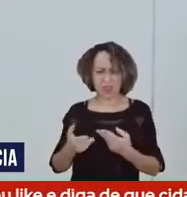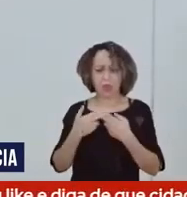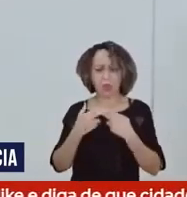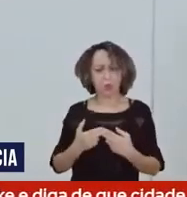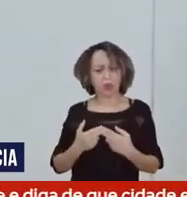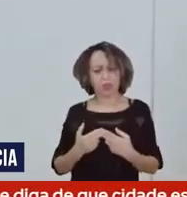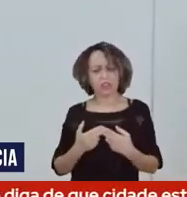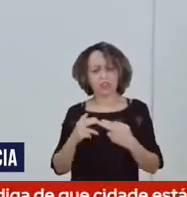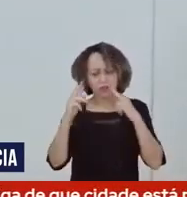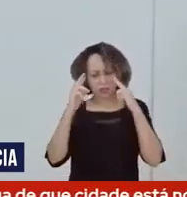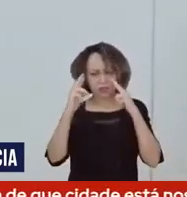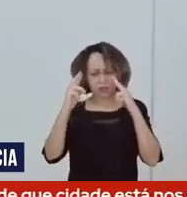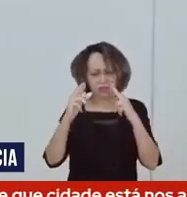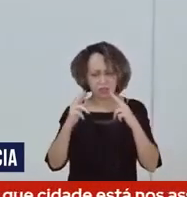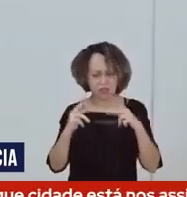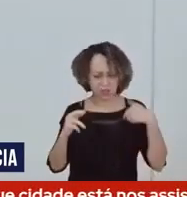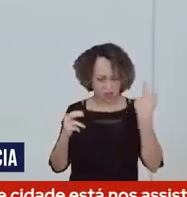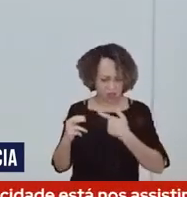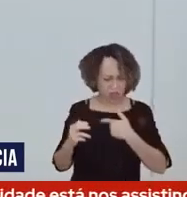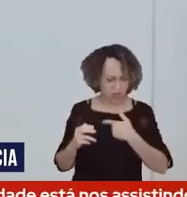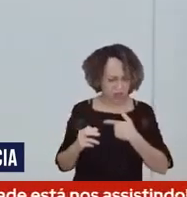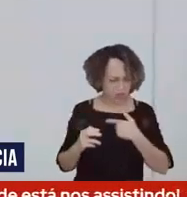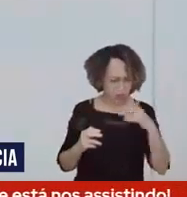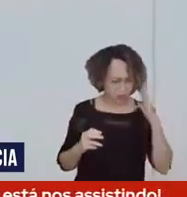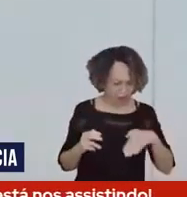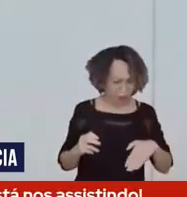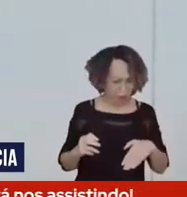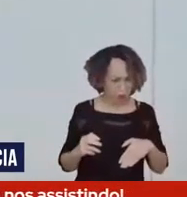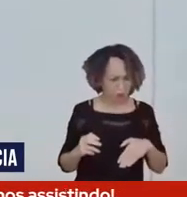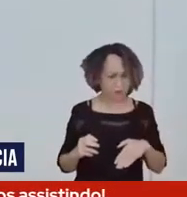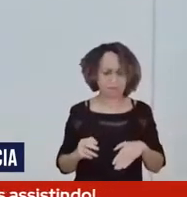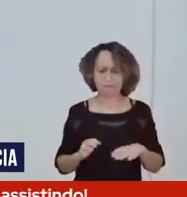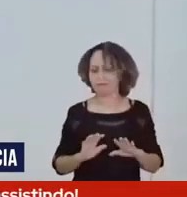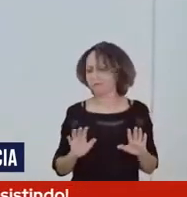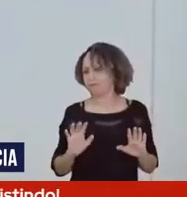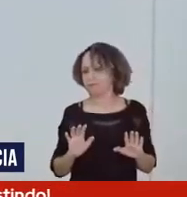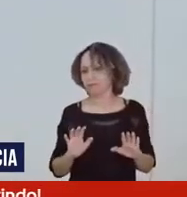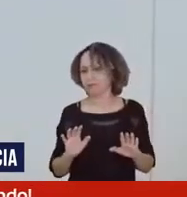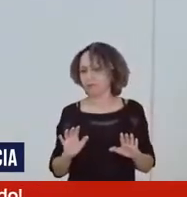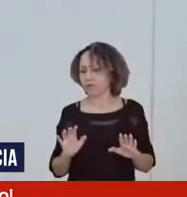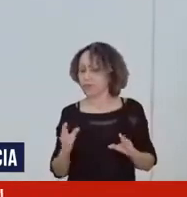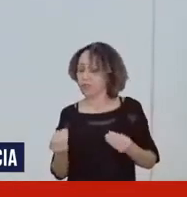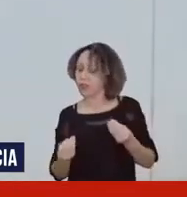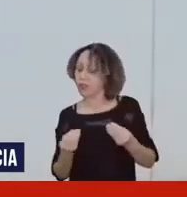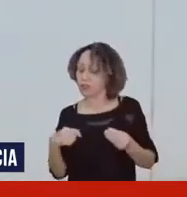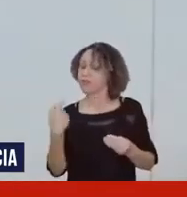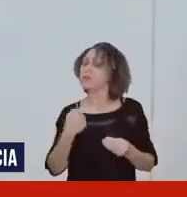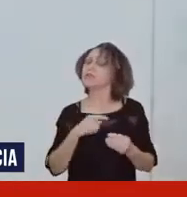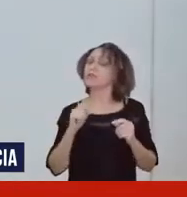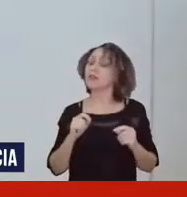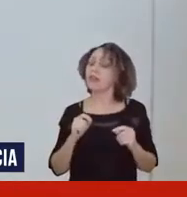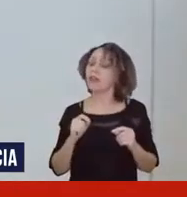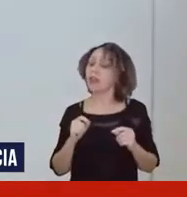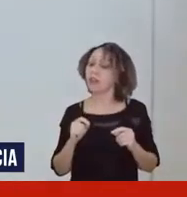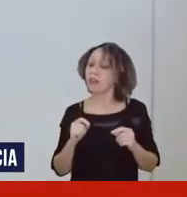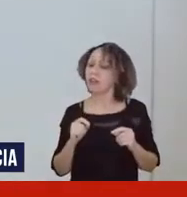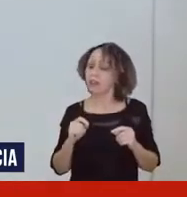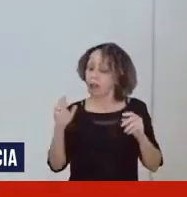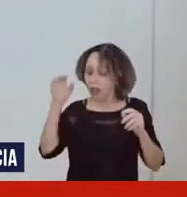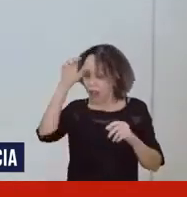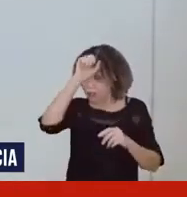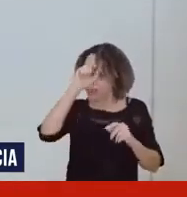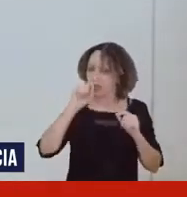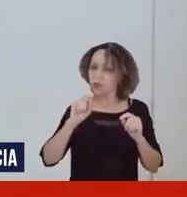Agora, para não deixar isso colar, a gente precisa aprender, inclusive, conversar com os